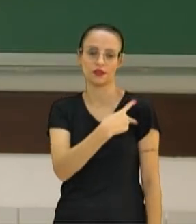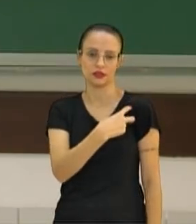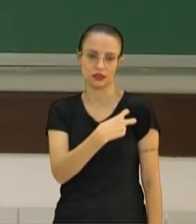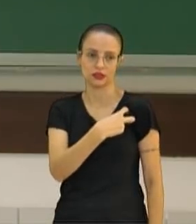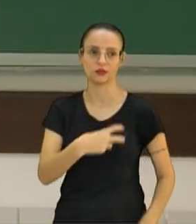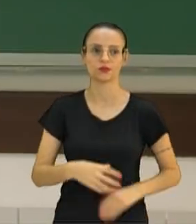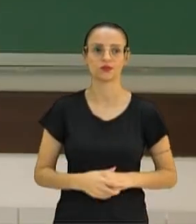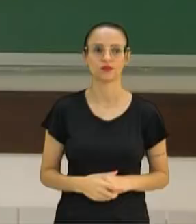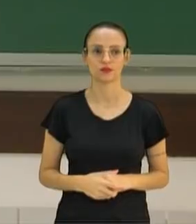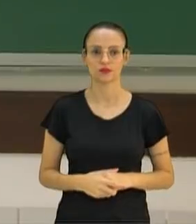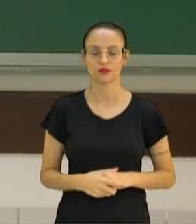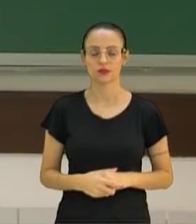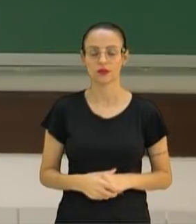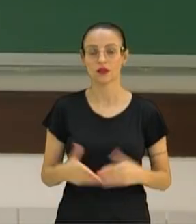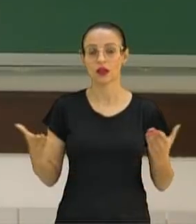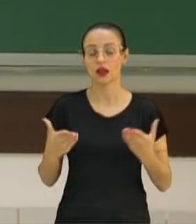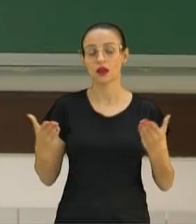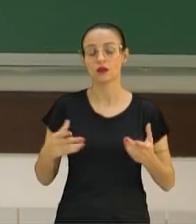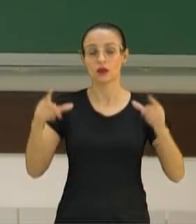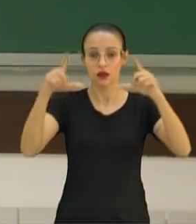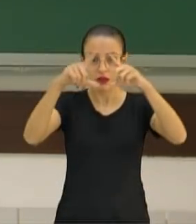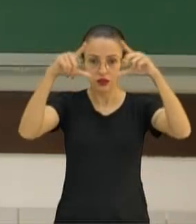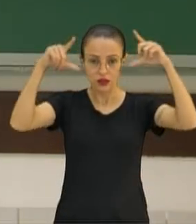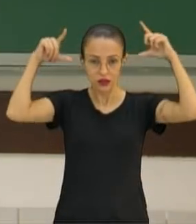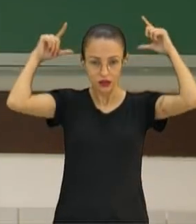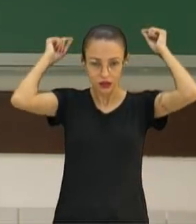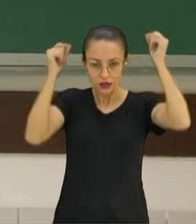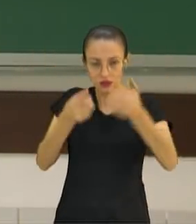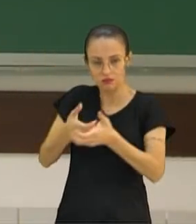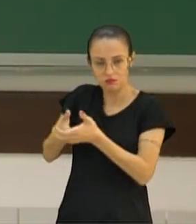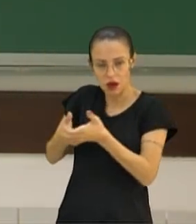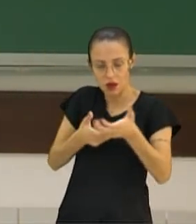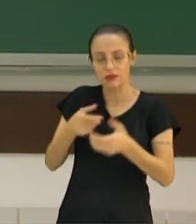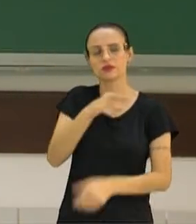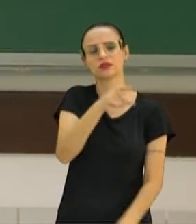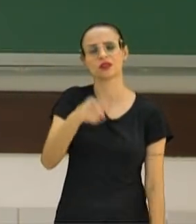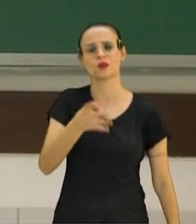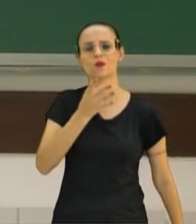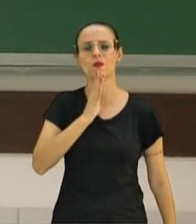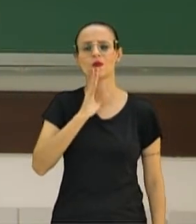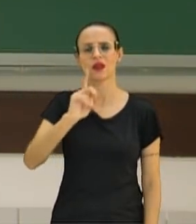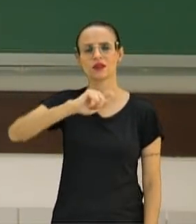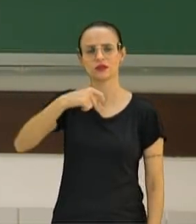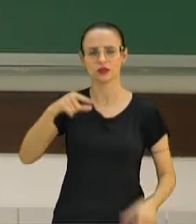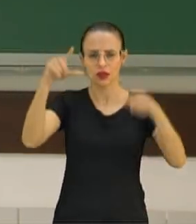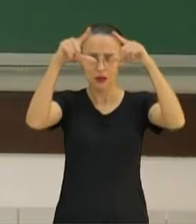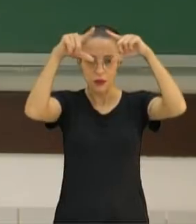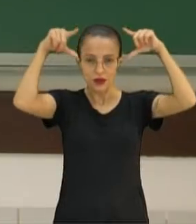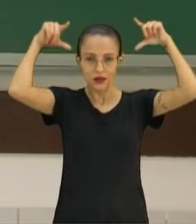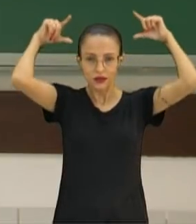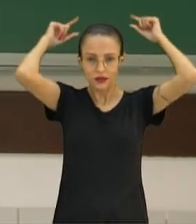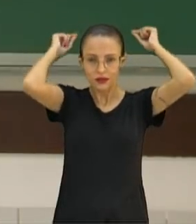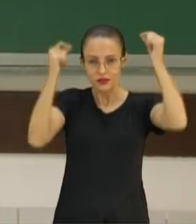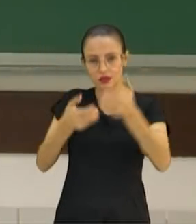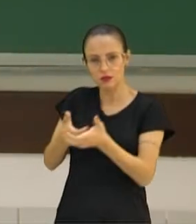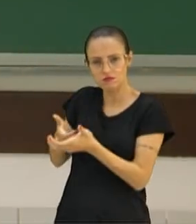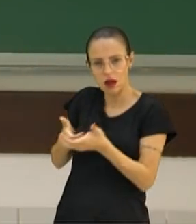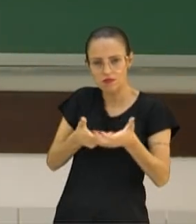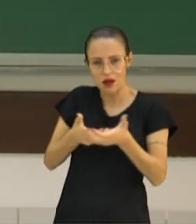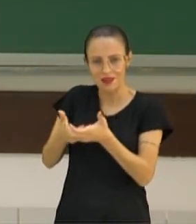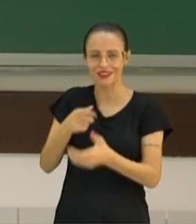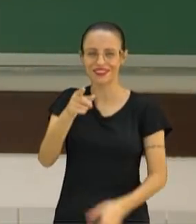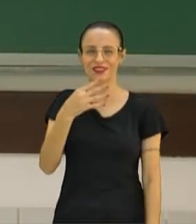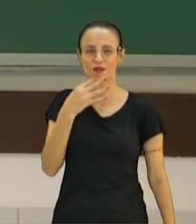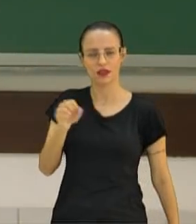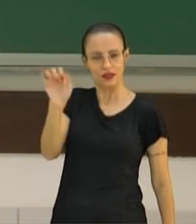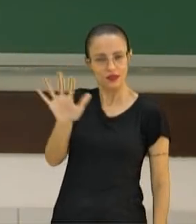Beleza? Gente, cangaço, né? Tenho certeza que vocês já ouviram falar nessa questão do cangaço, nas figuras dos